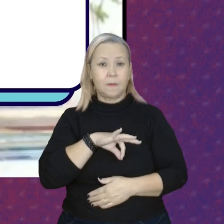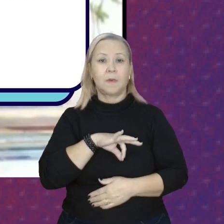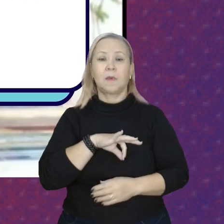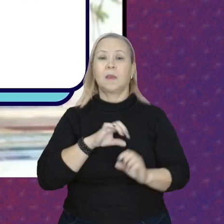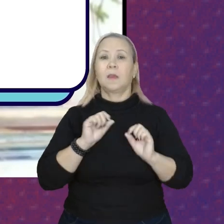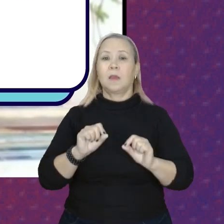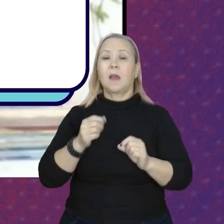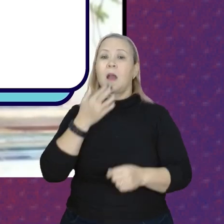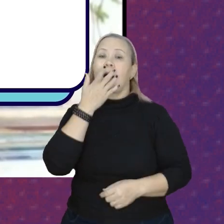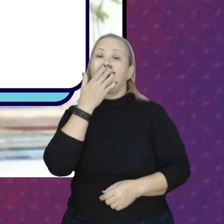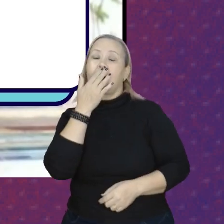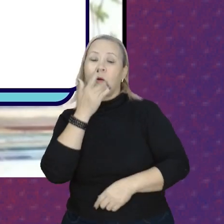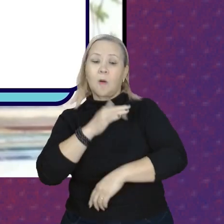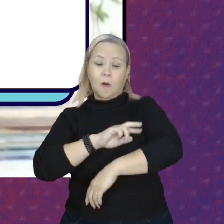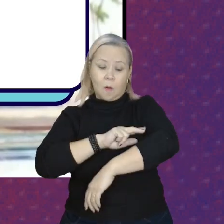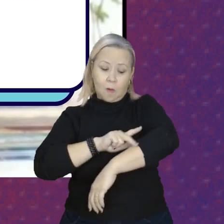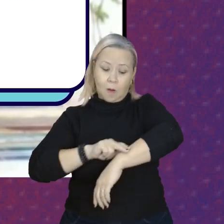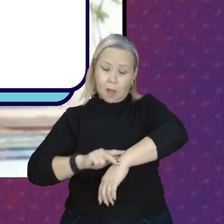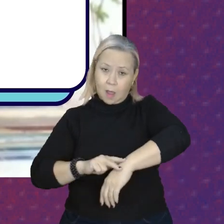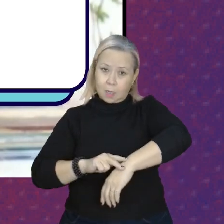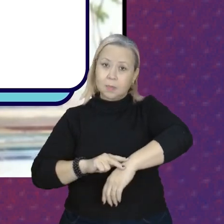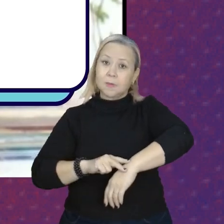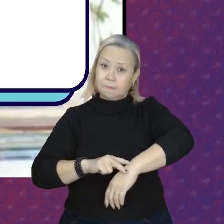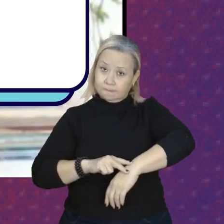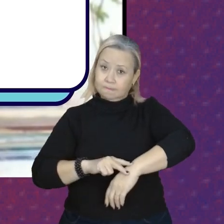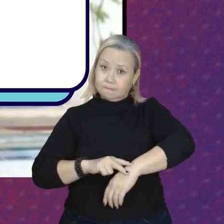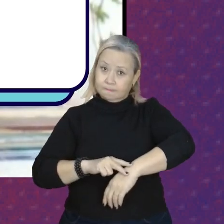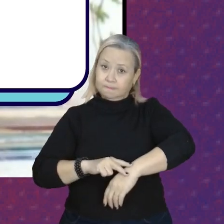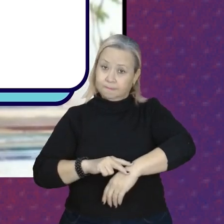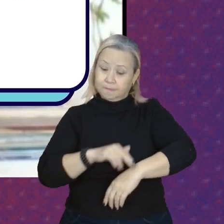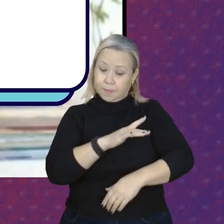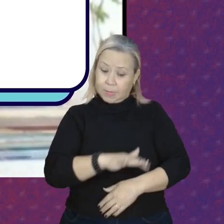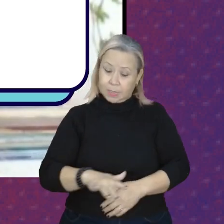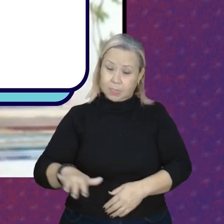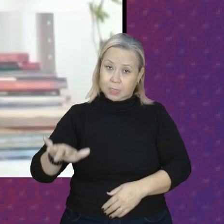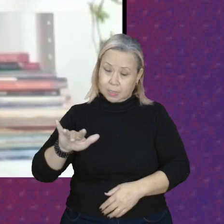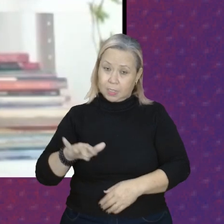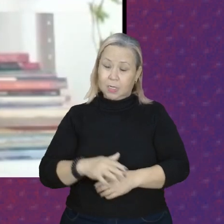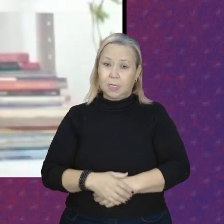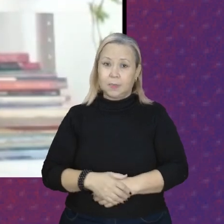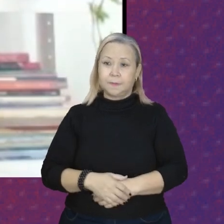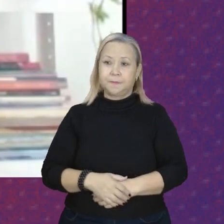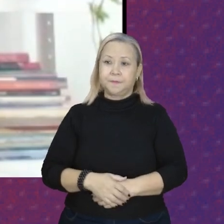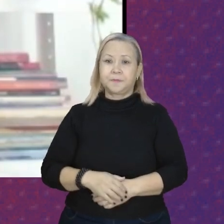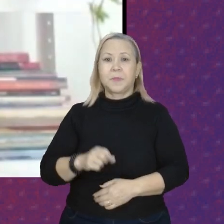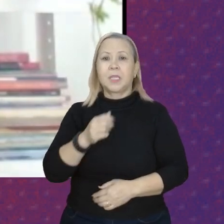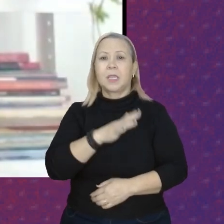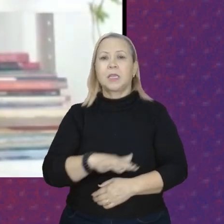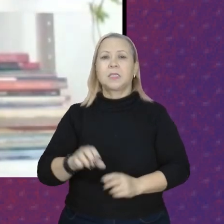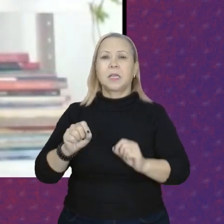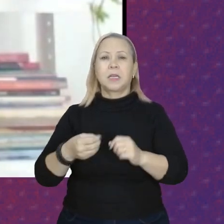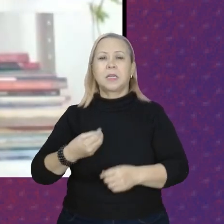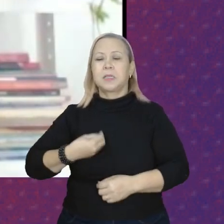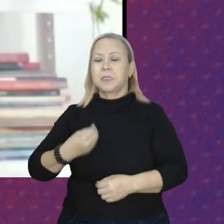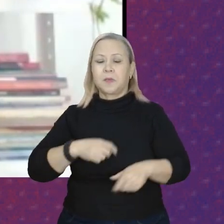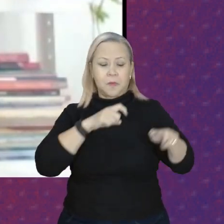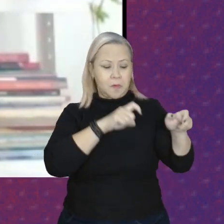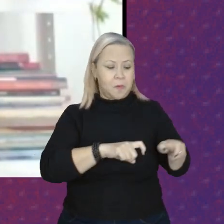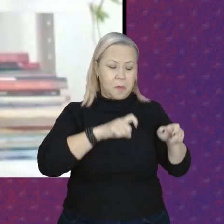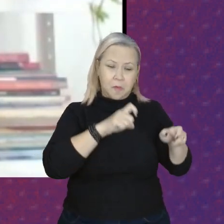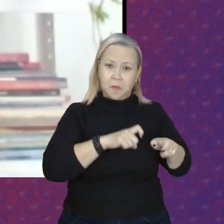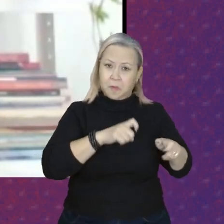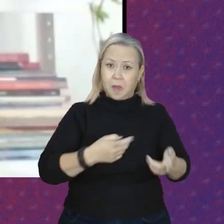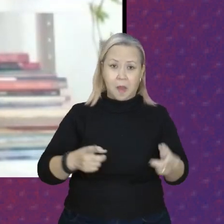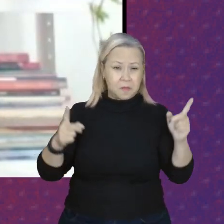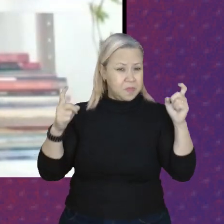cor, raça, cor das crianças, ao local de habitação. Por exemplo, se a criança vive no meio rural, então ela está